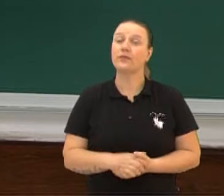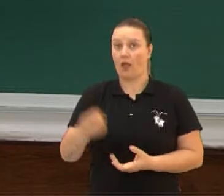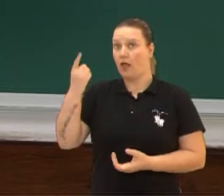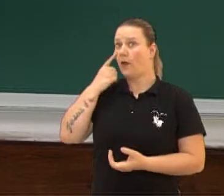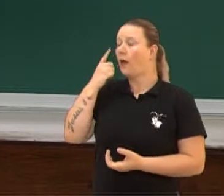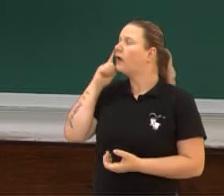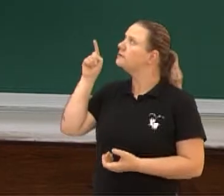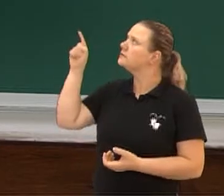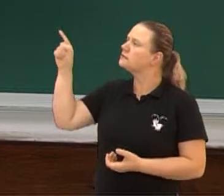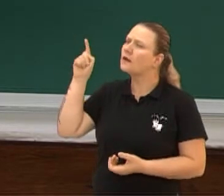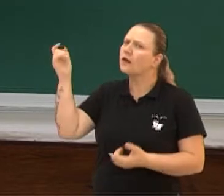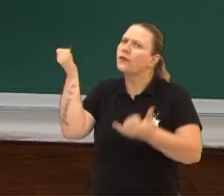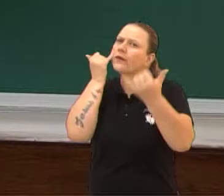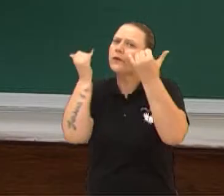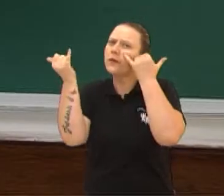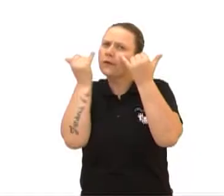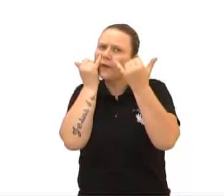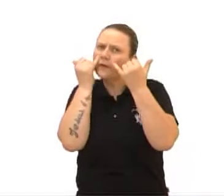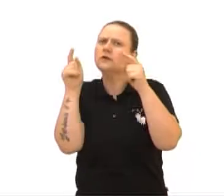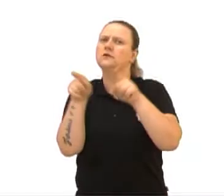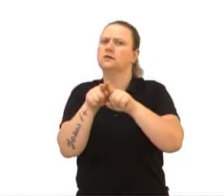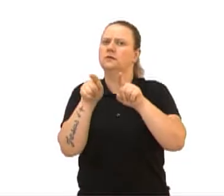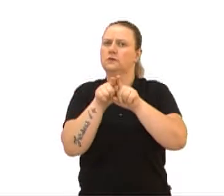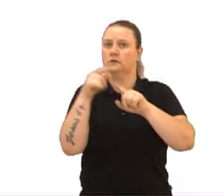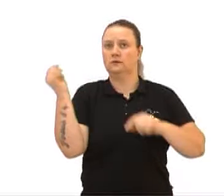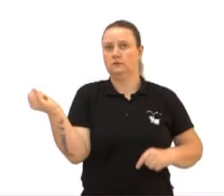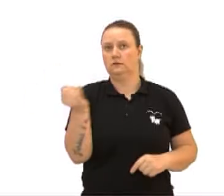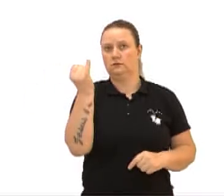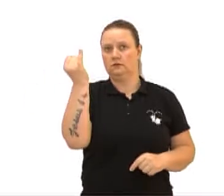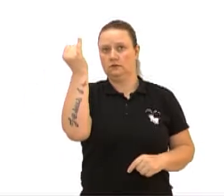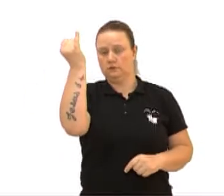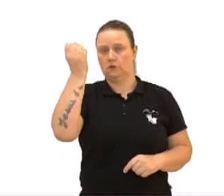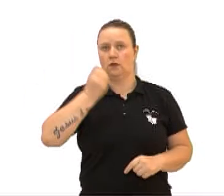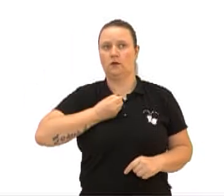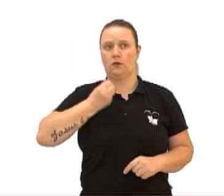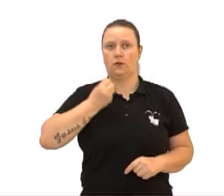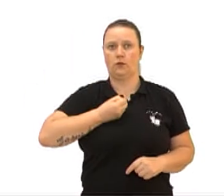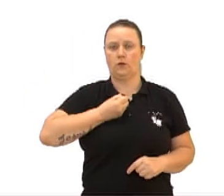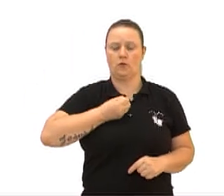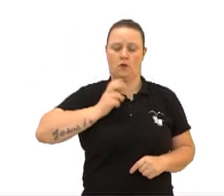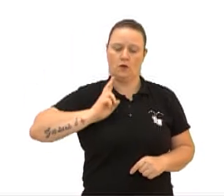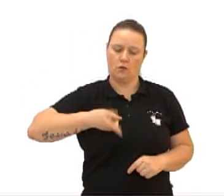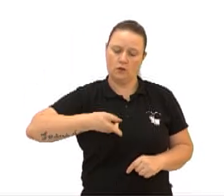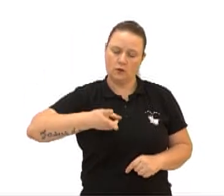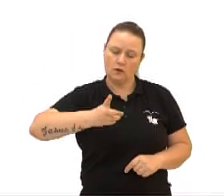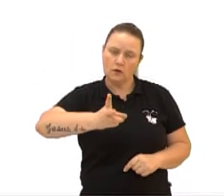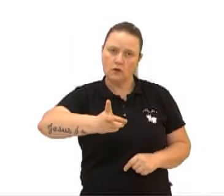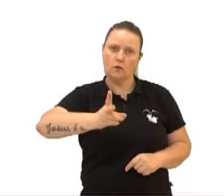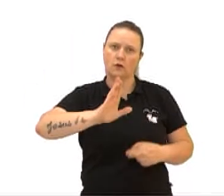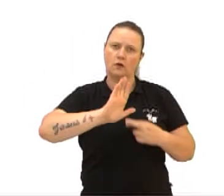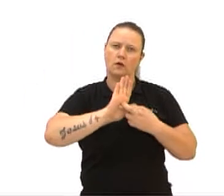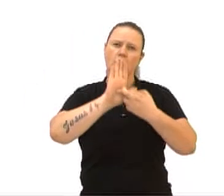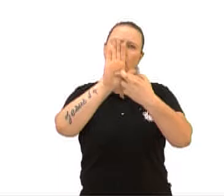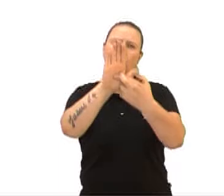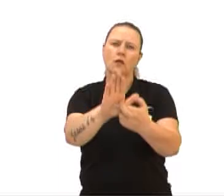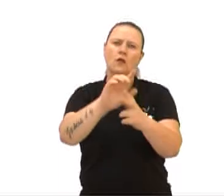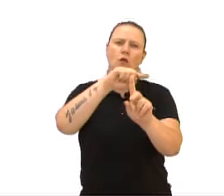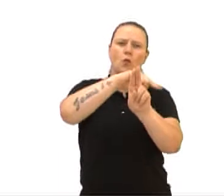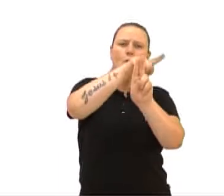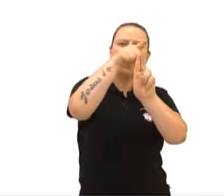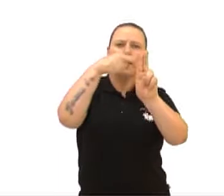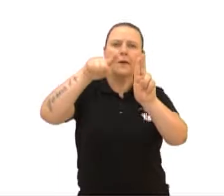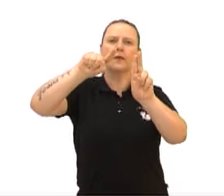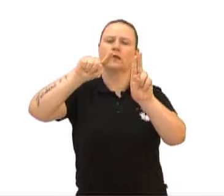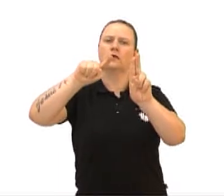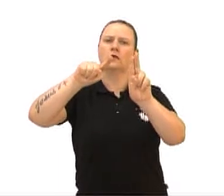Olha aqui também, essa informação é super importante. O valor constante representa o número racional π. Ele aparecerá nos cálculos